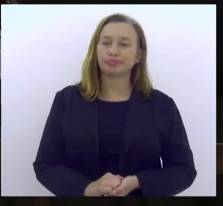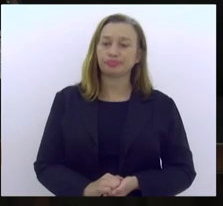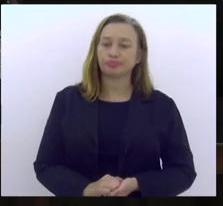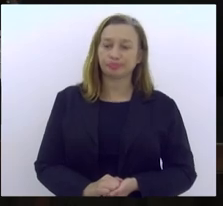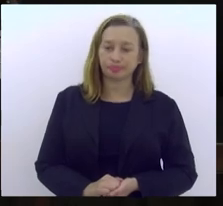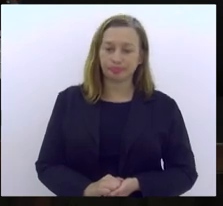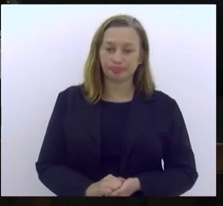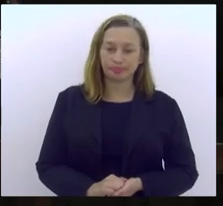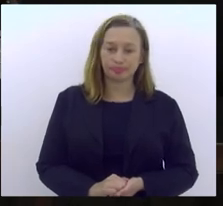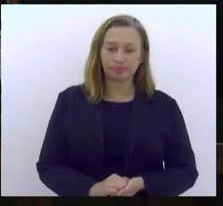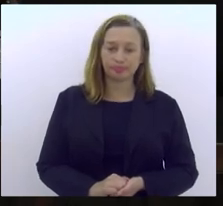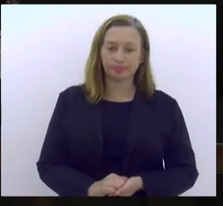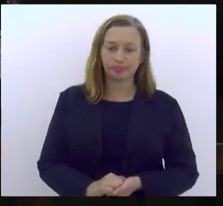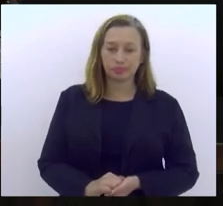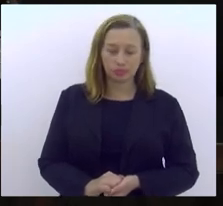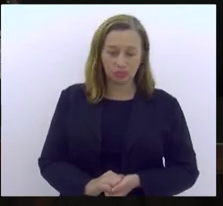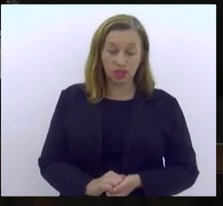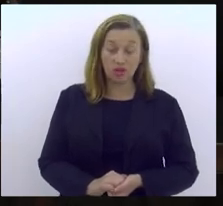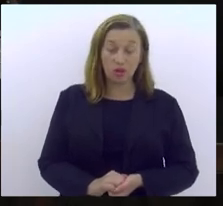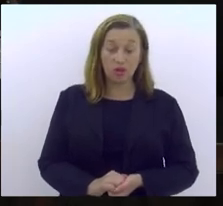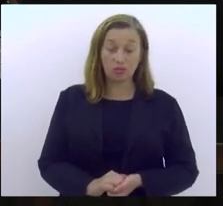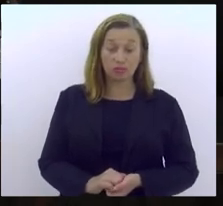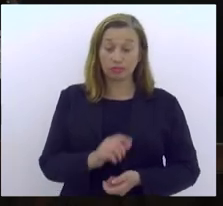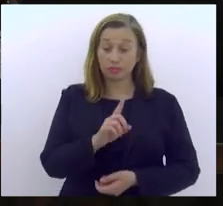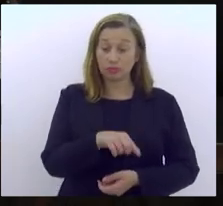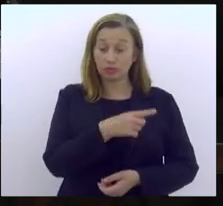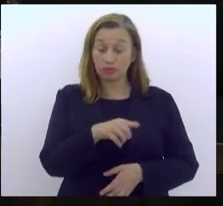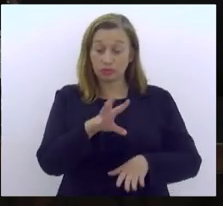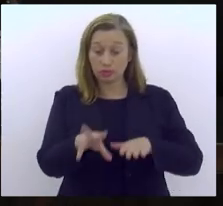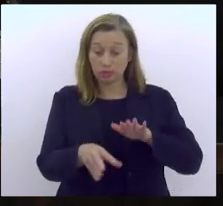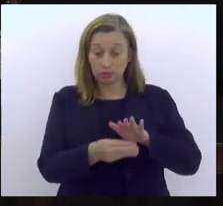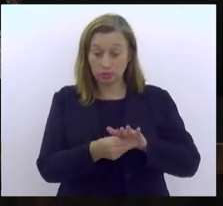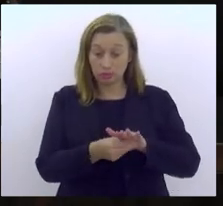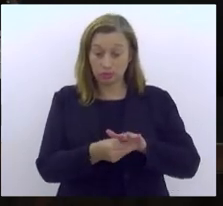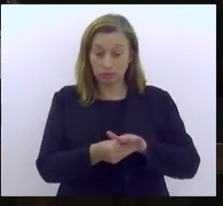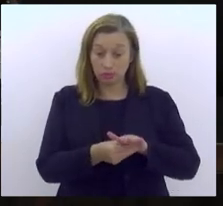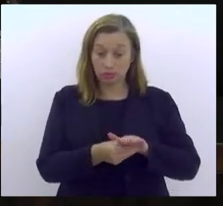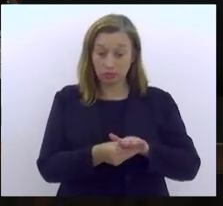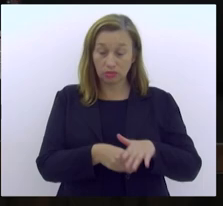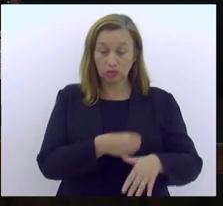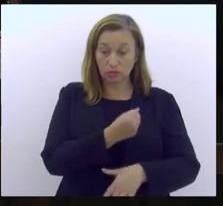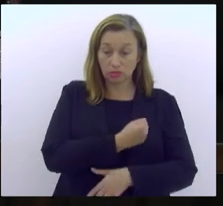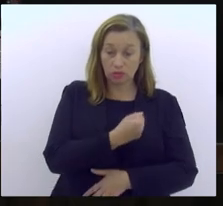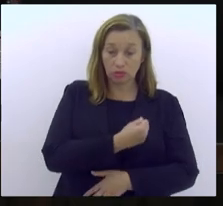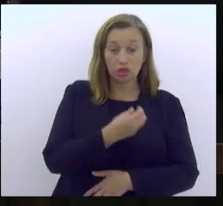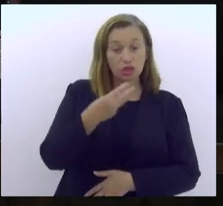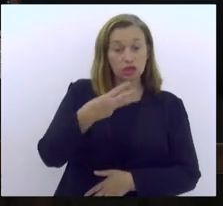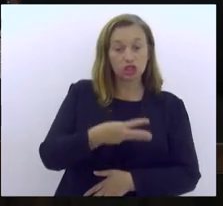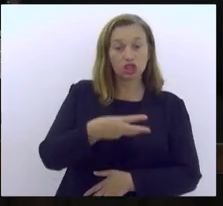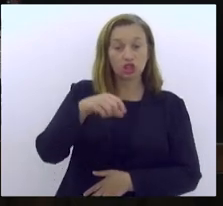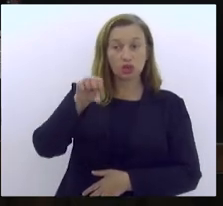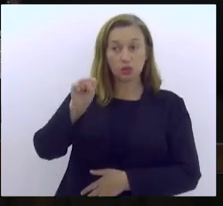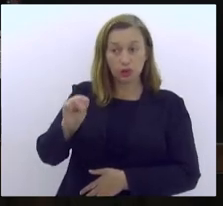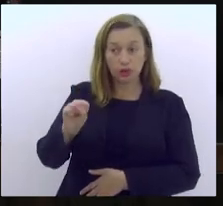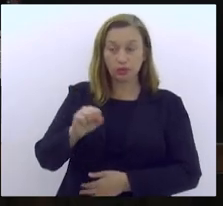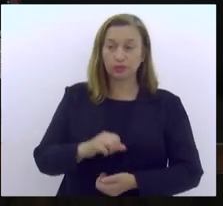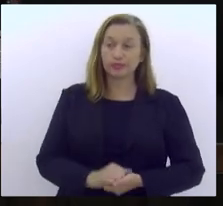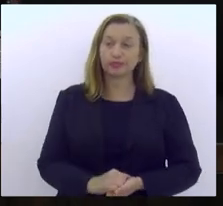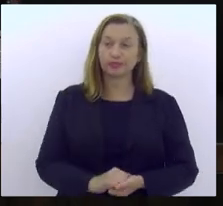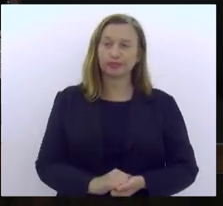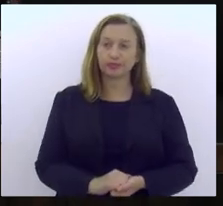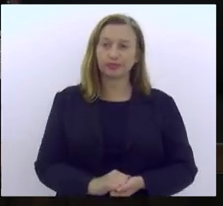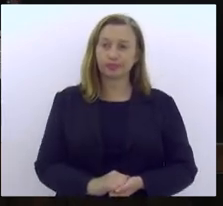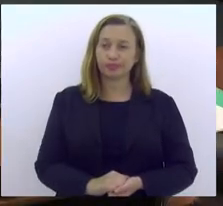destaque? Destaque para emenda, rejeição para rejeição da emenda de número 38. Não tem